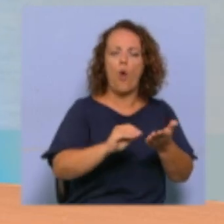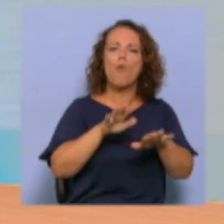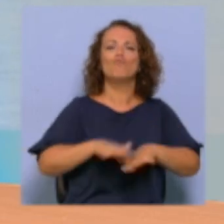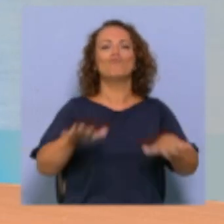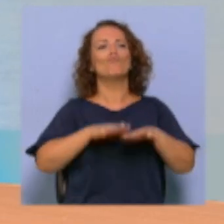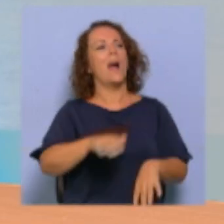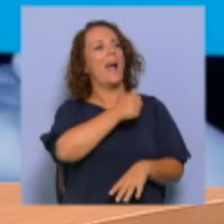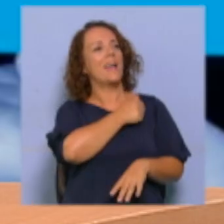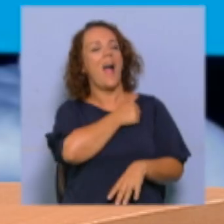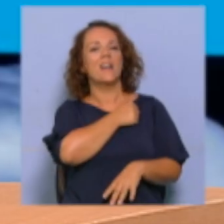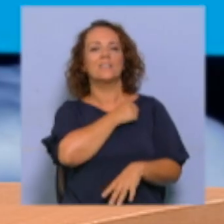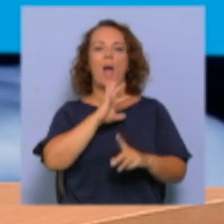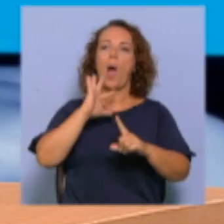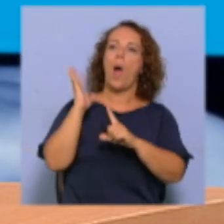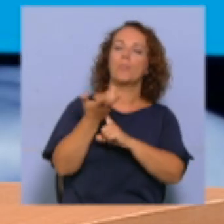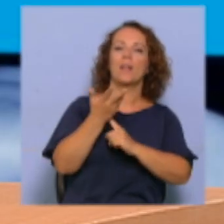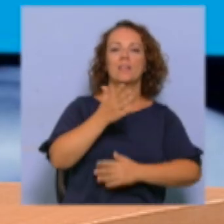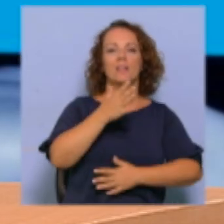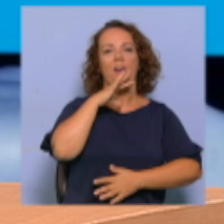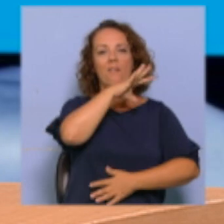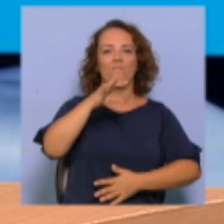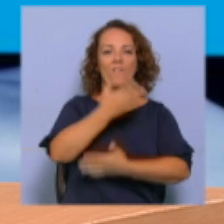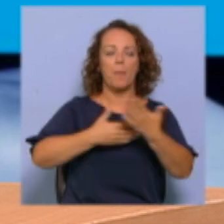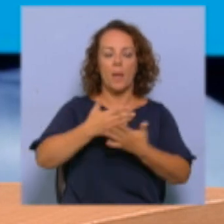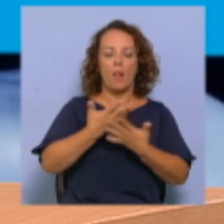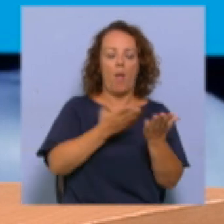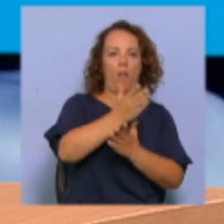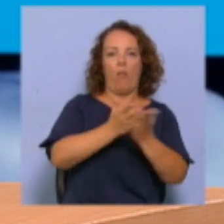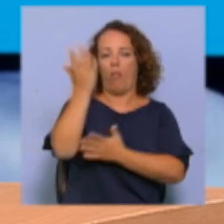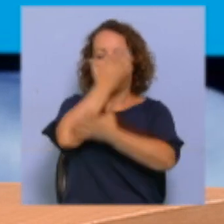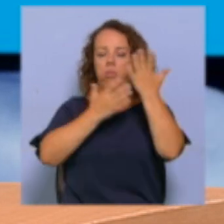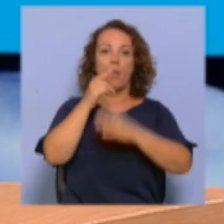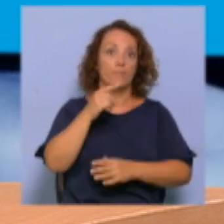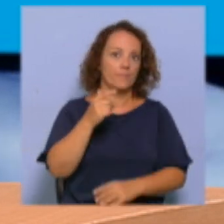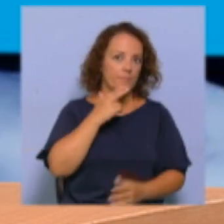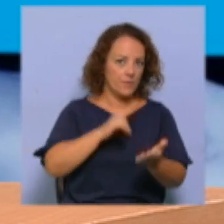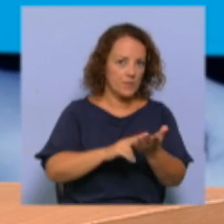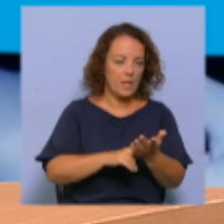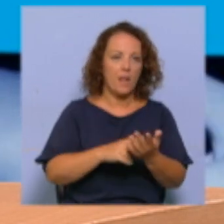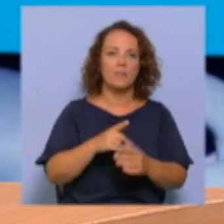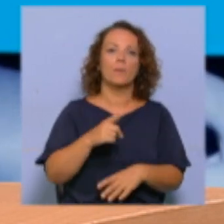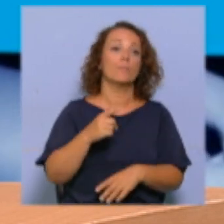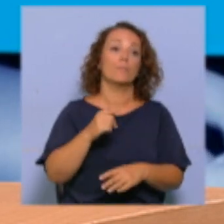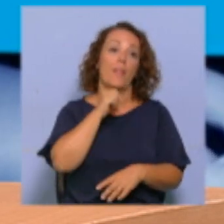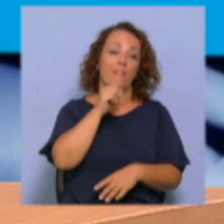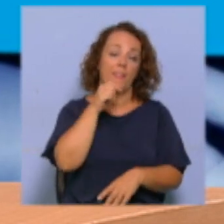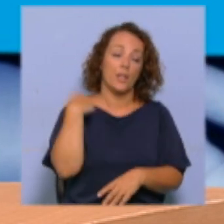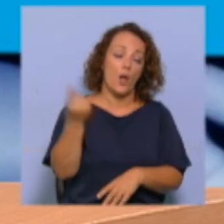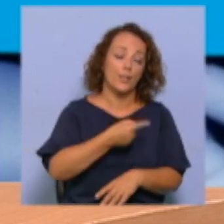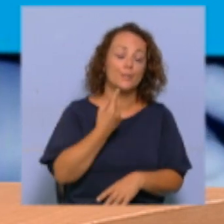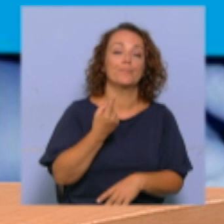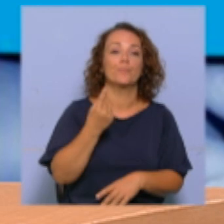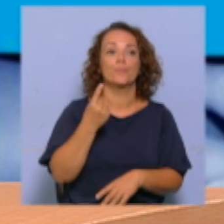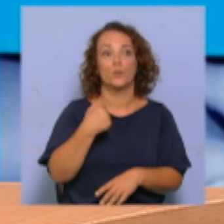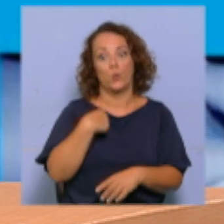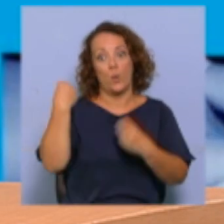não é saudável. Claro. O que não é saudável porque, enfim, todos nós levamos alguma coisa para fazer em casa, como é óbvio. Eu